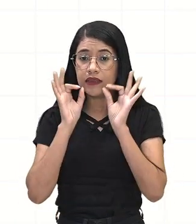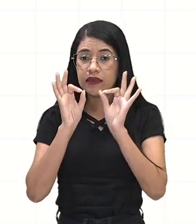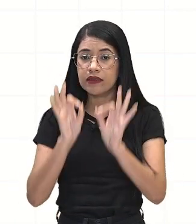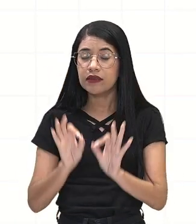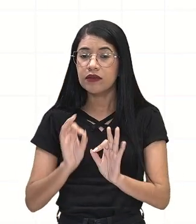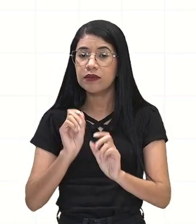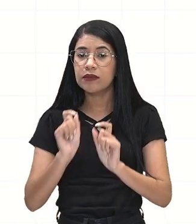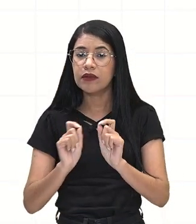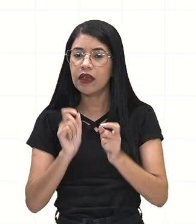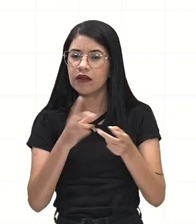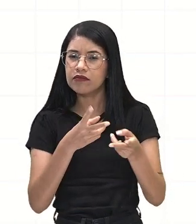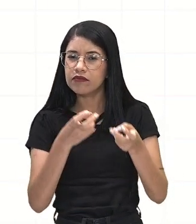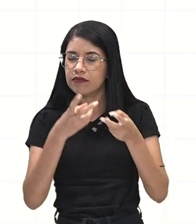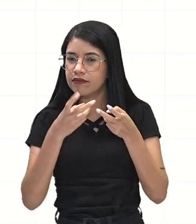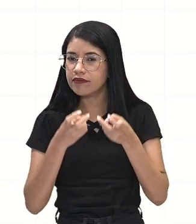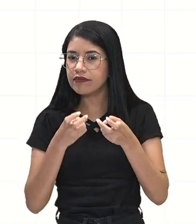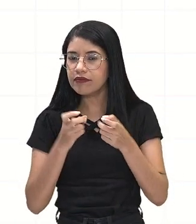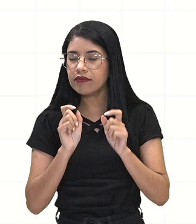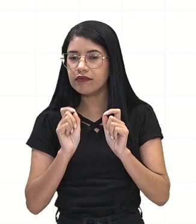seguinte, que